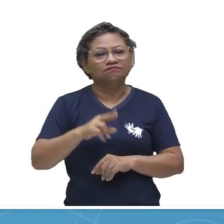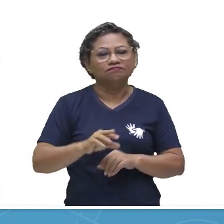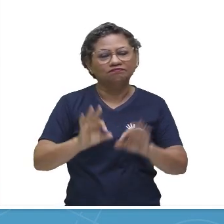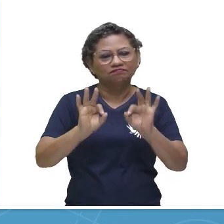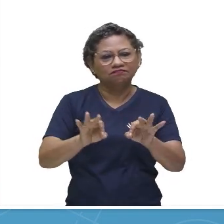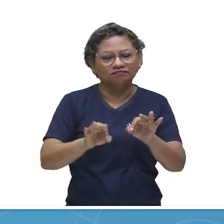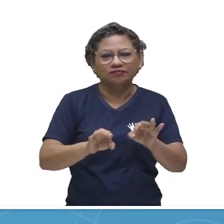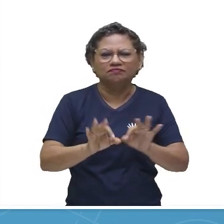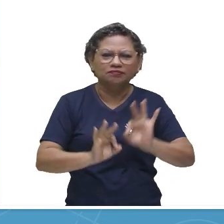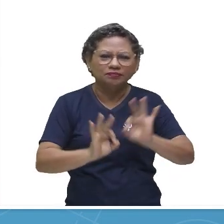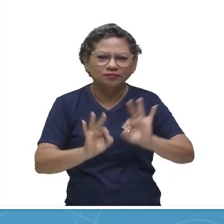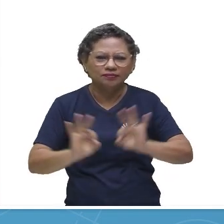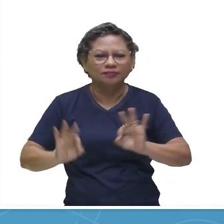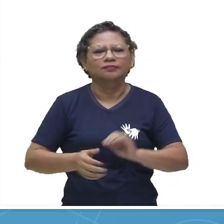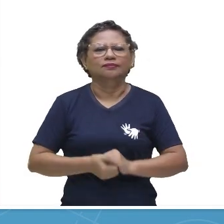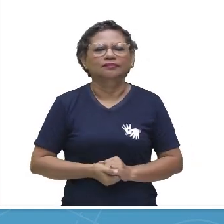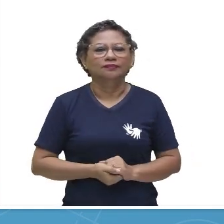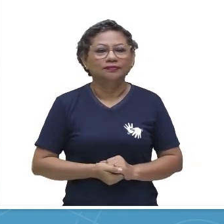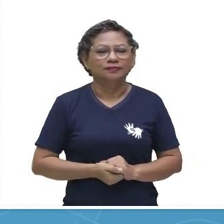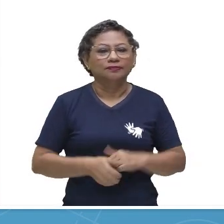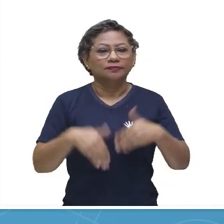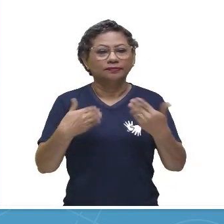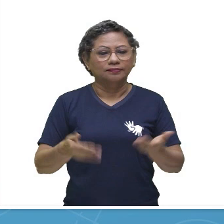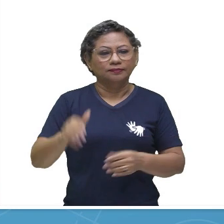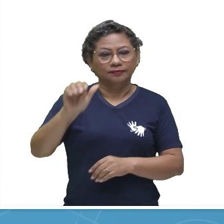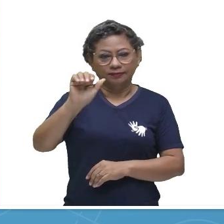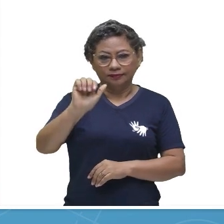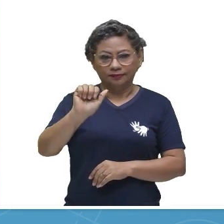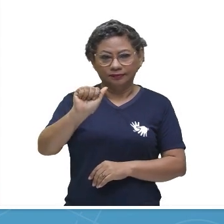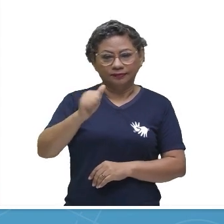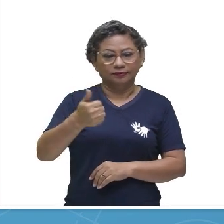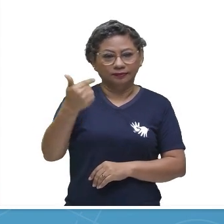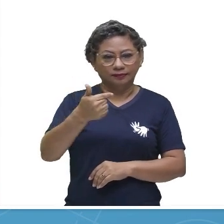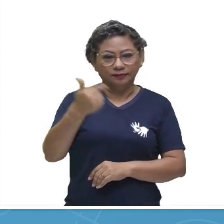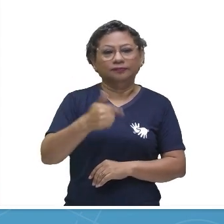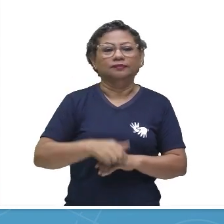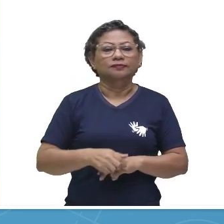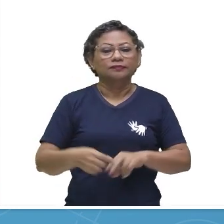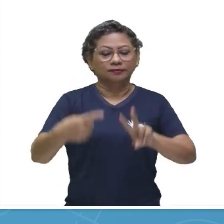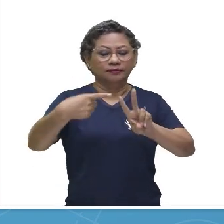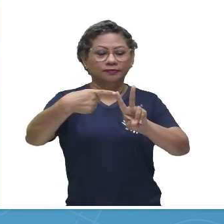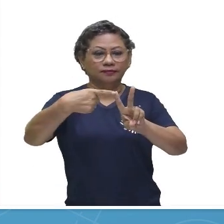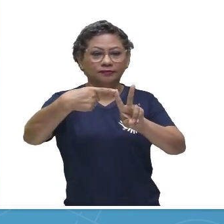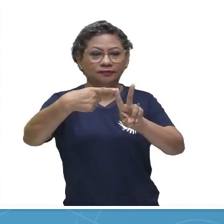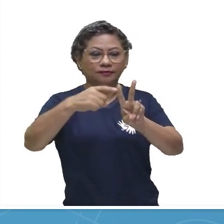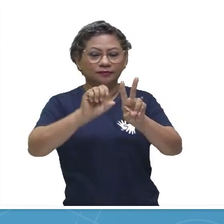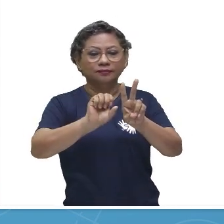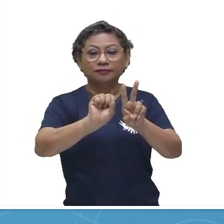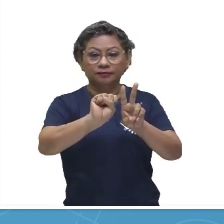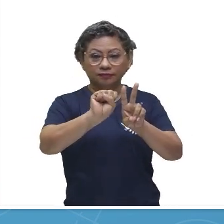apenas para aplicar as propriedades, né? 8 elevado a meio vai ser igual a raiz quadrada de 8 elevado a